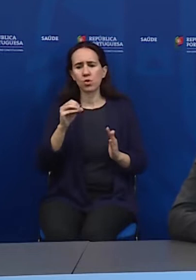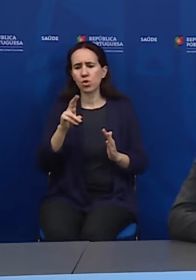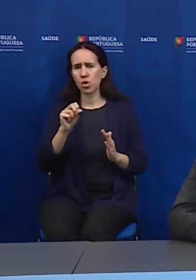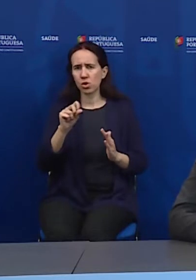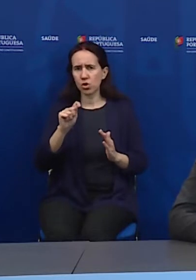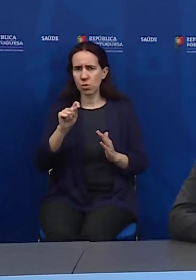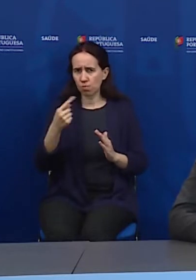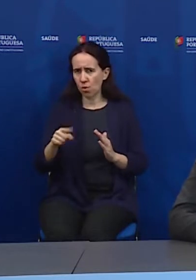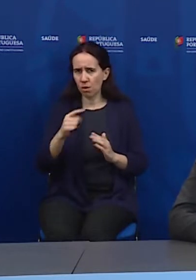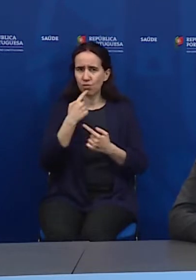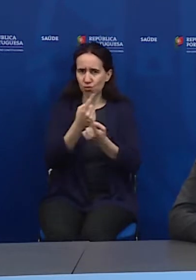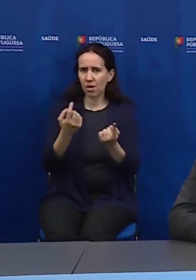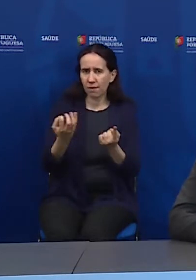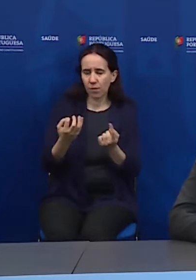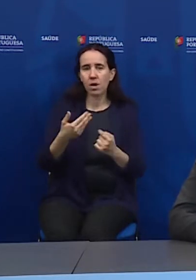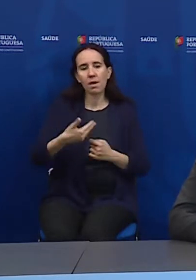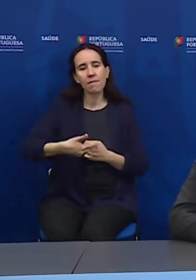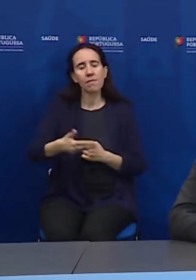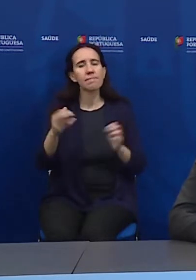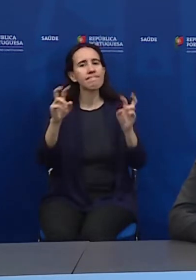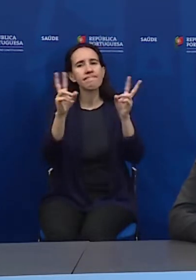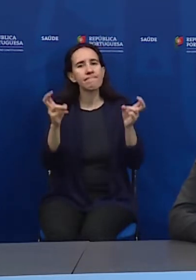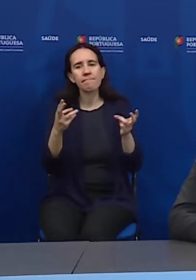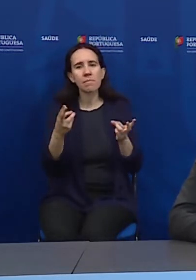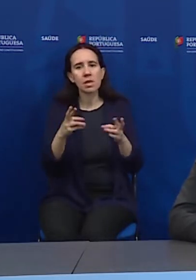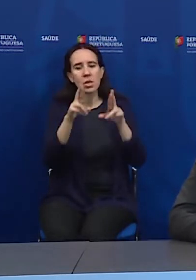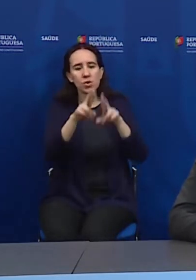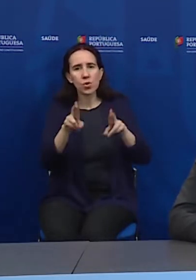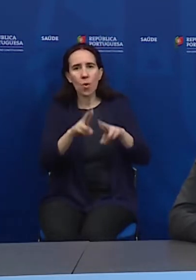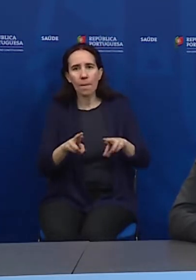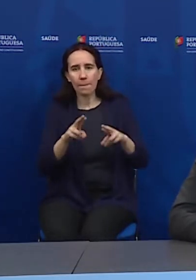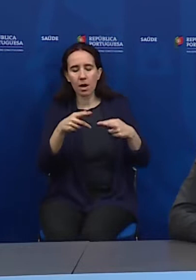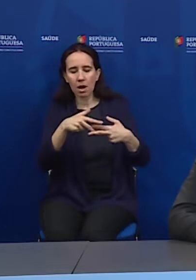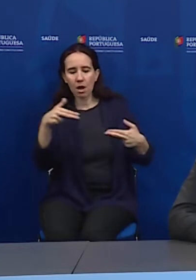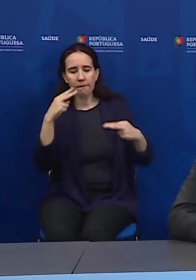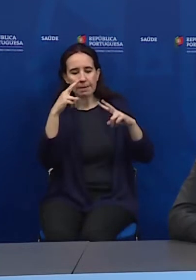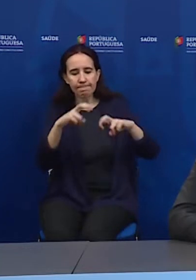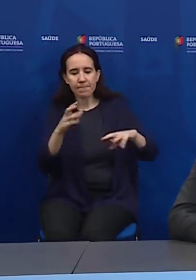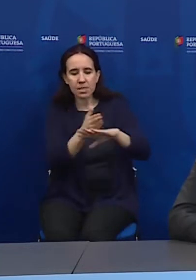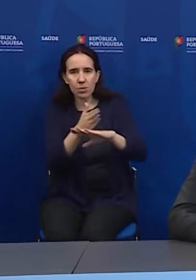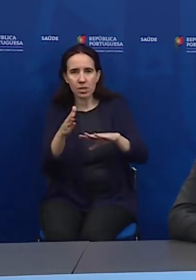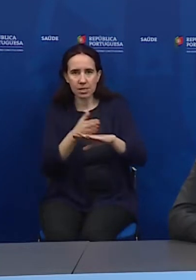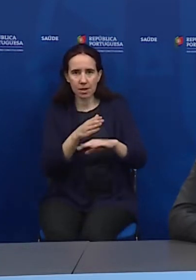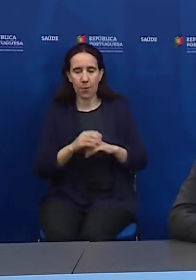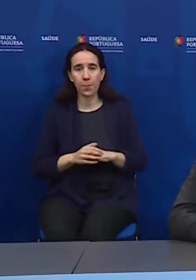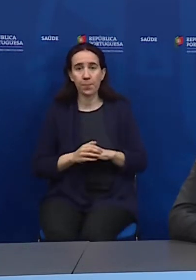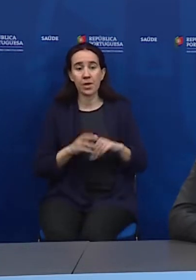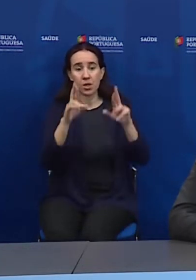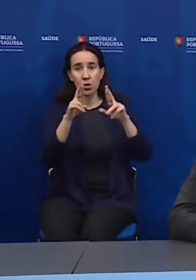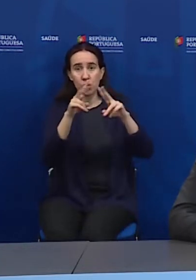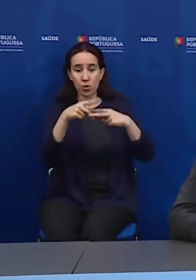foi afirmado, e vamos entrar nesta questão da sequenciação do genoma. E esta sequenciação do genoma